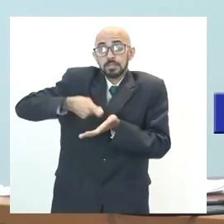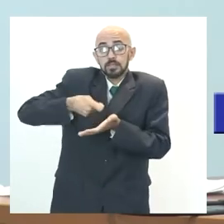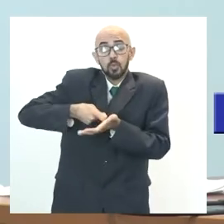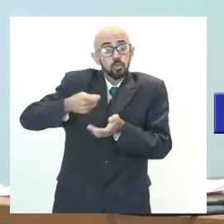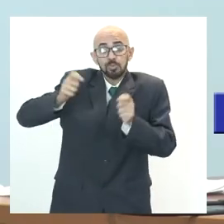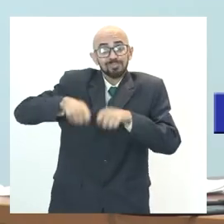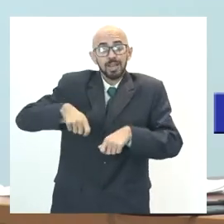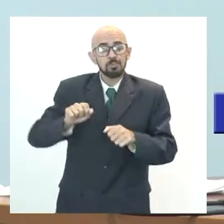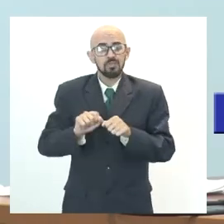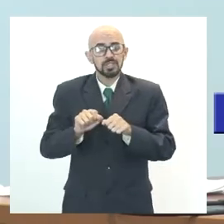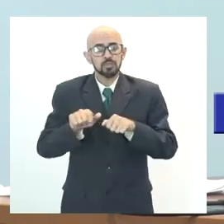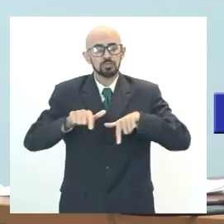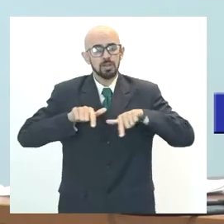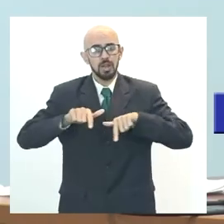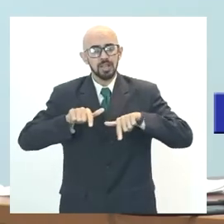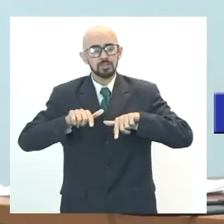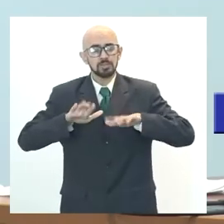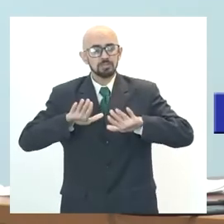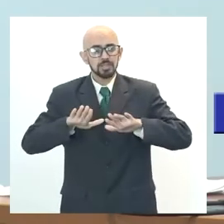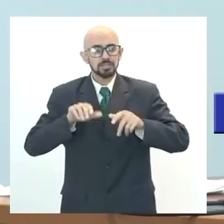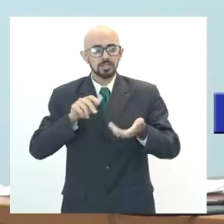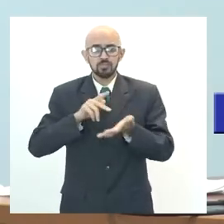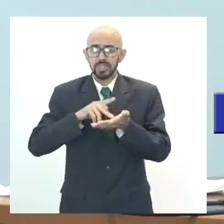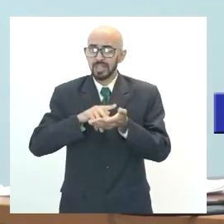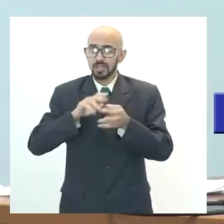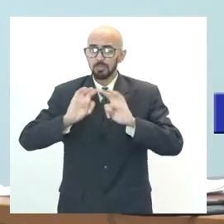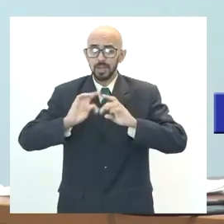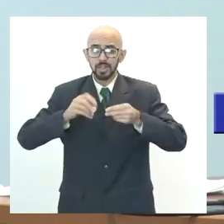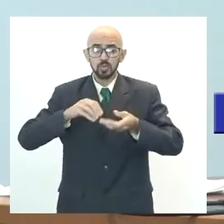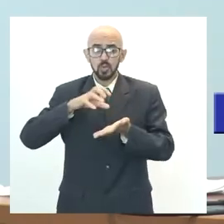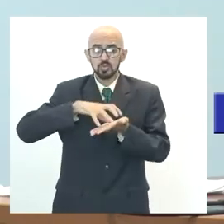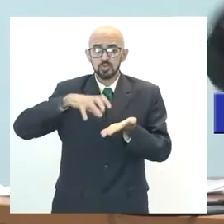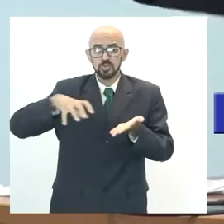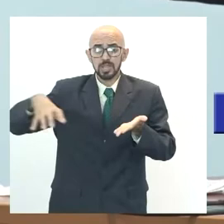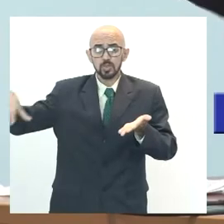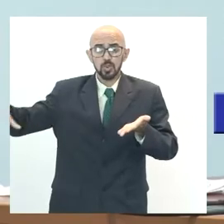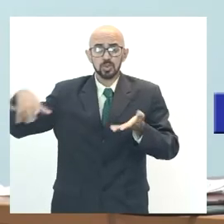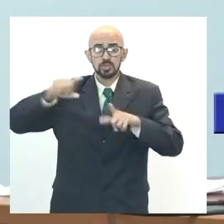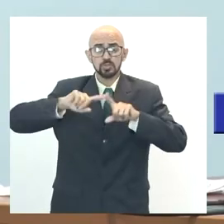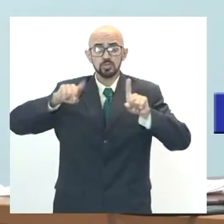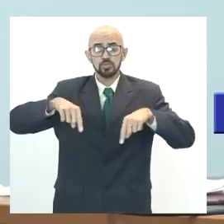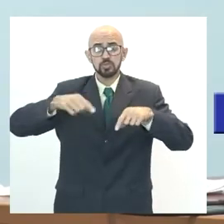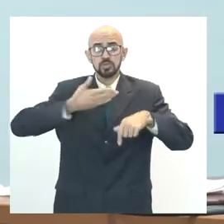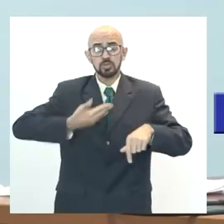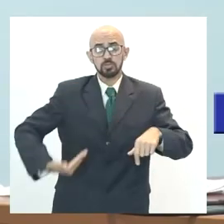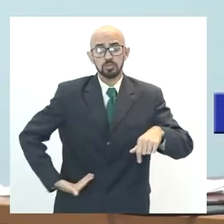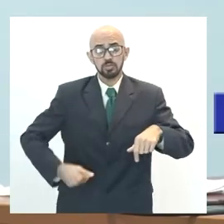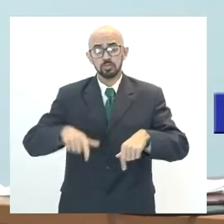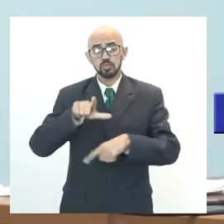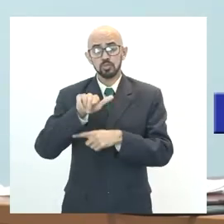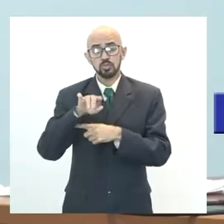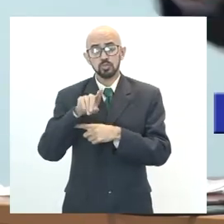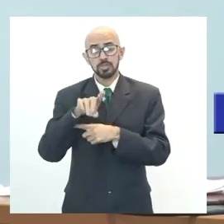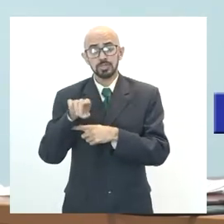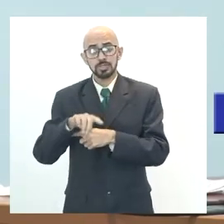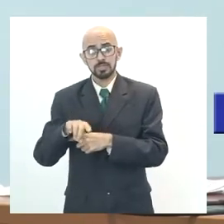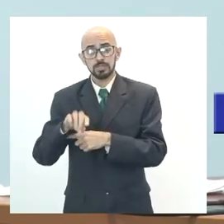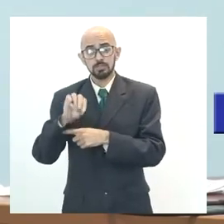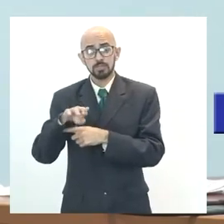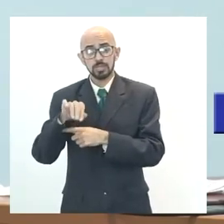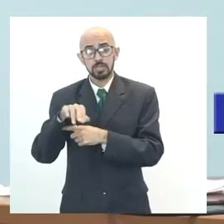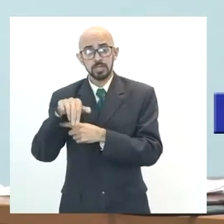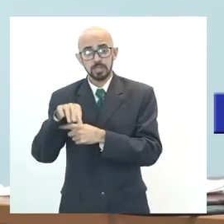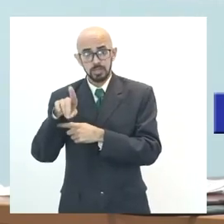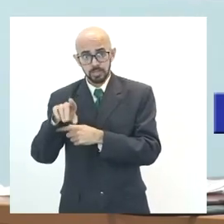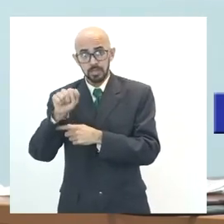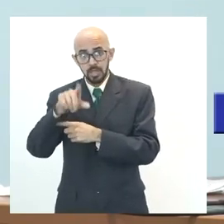meu trabalho mas ele é verdadeiro também para todas as categorias serviço público e aí o Luís Miranda para ir para provar disso ele tá ele